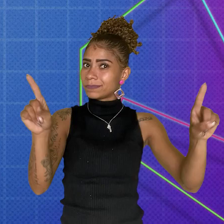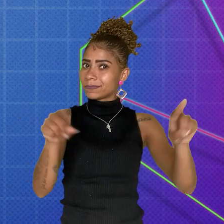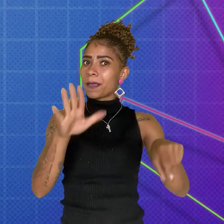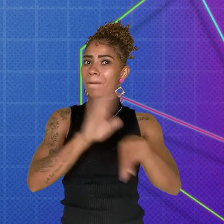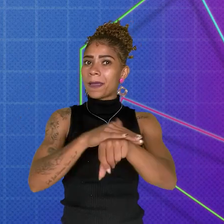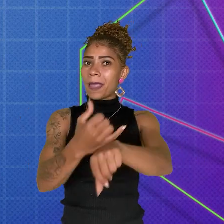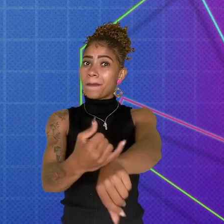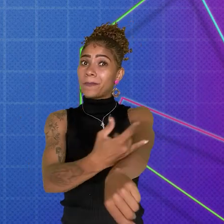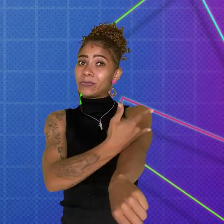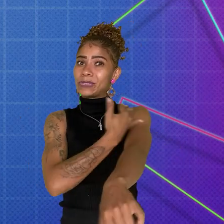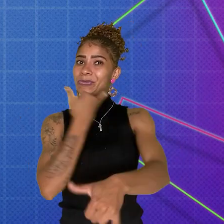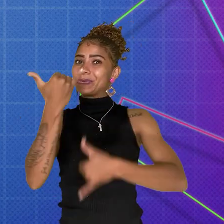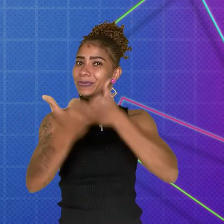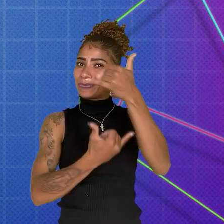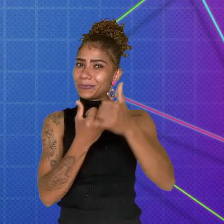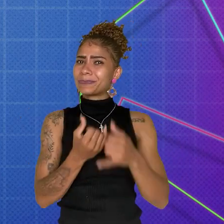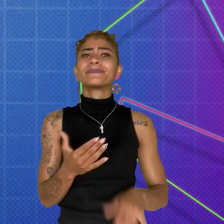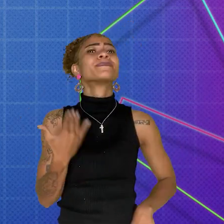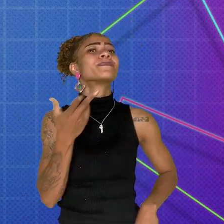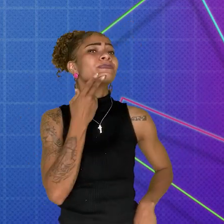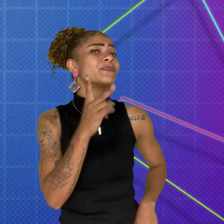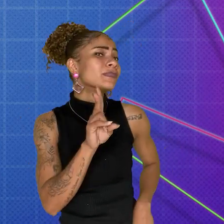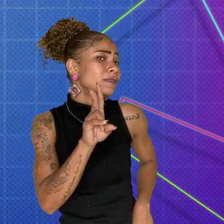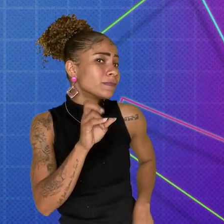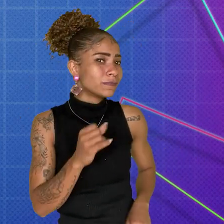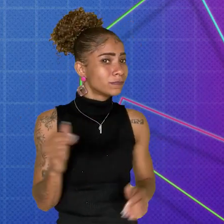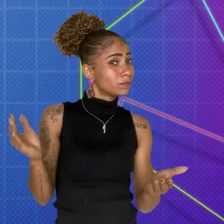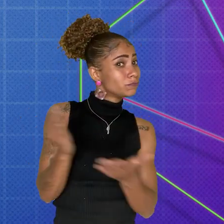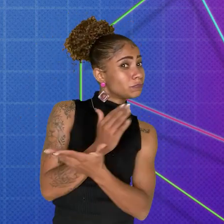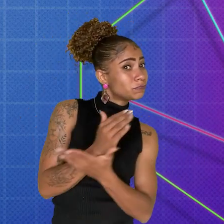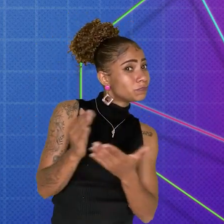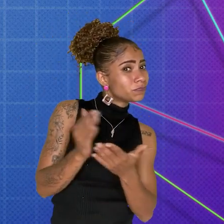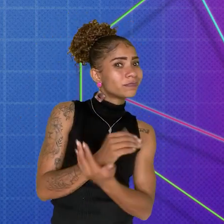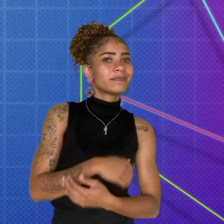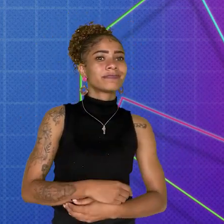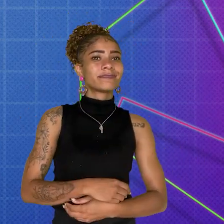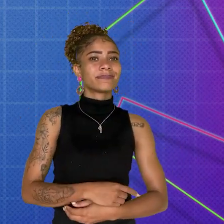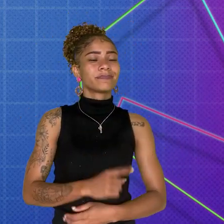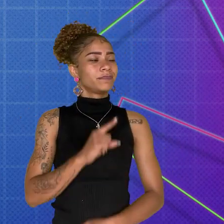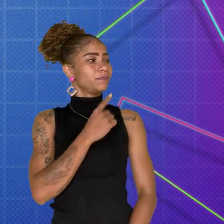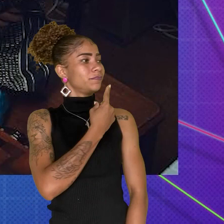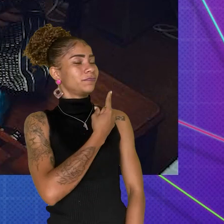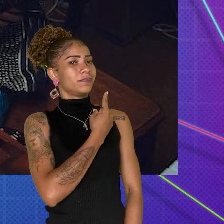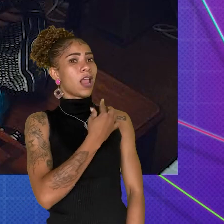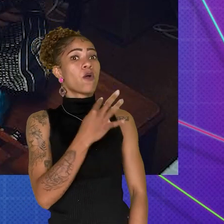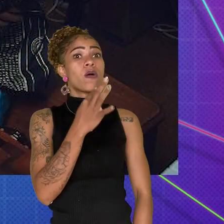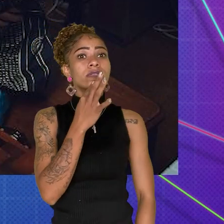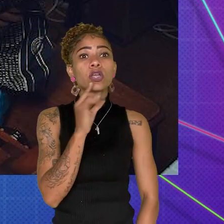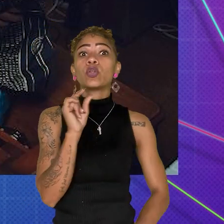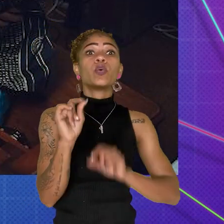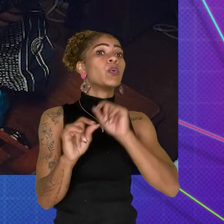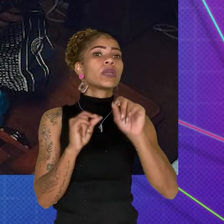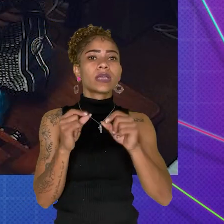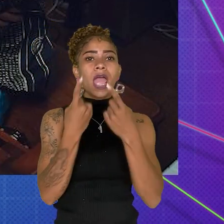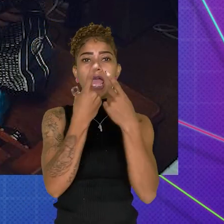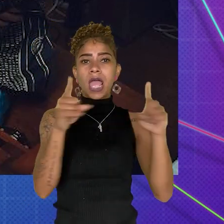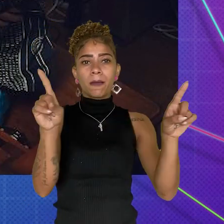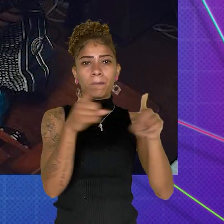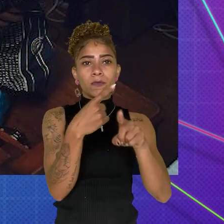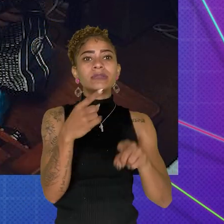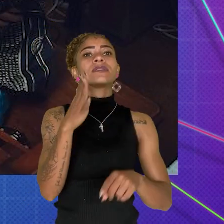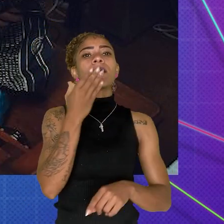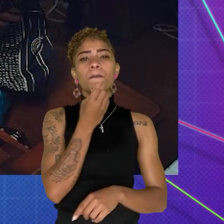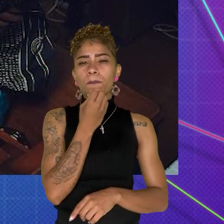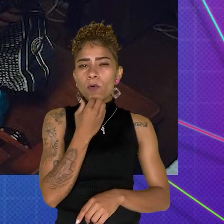musical e emocional dos jogos. Que tal falarmos de alguns deles? Nobuo Uematsu, conhecido por suas trilhas